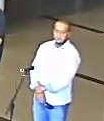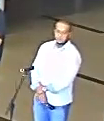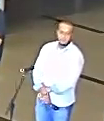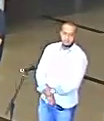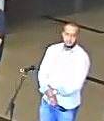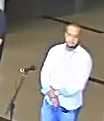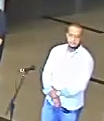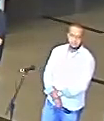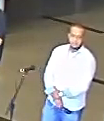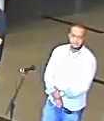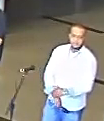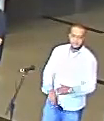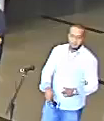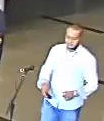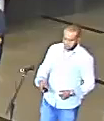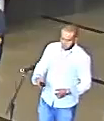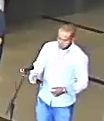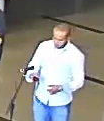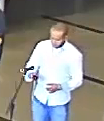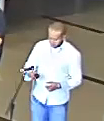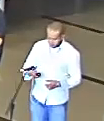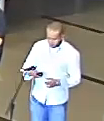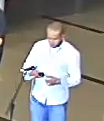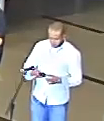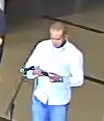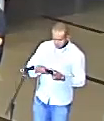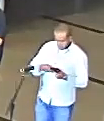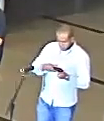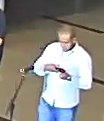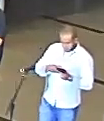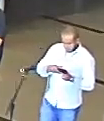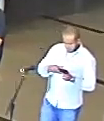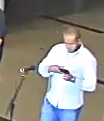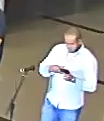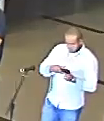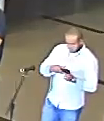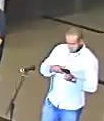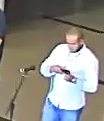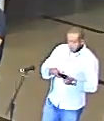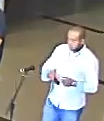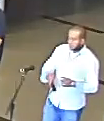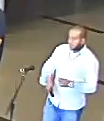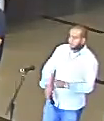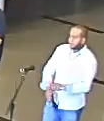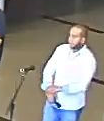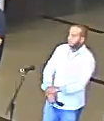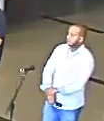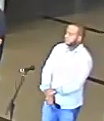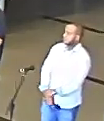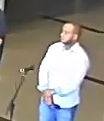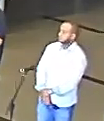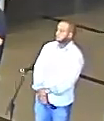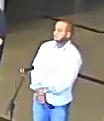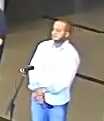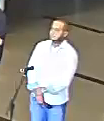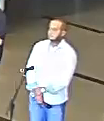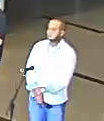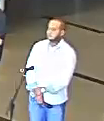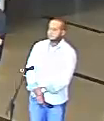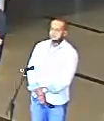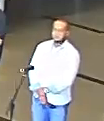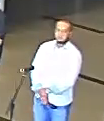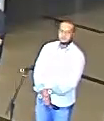ia então dia 27 nós vamos ter uma reunião em Brasília até quero até convidar o deputado Betão se tá conosco ele que acompanha